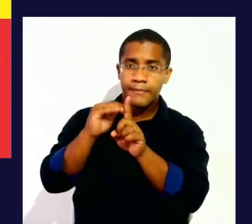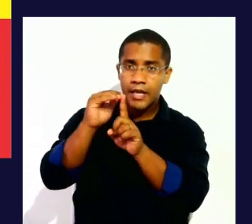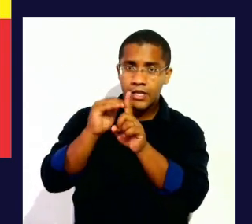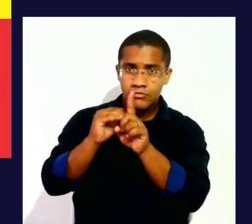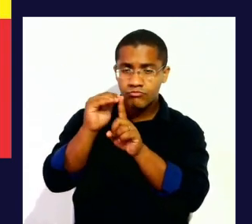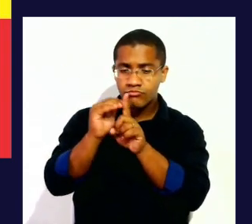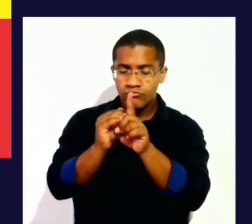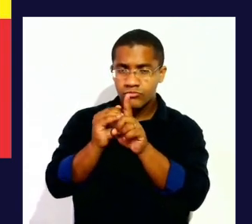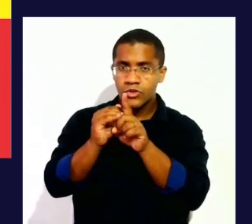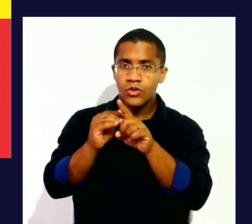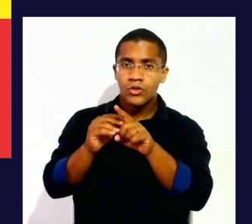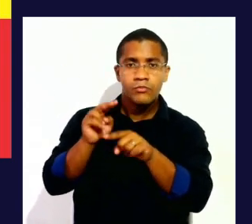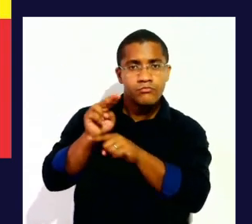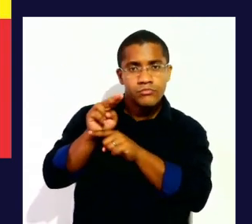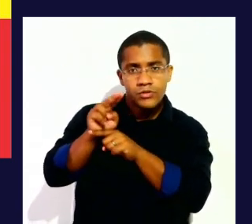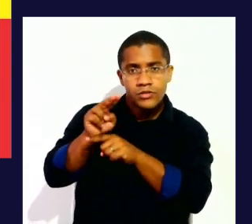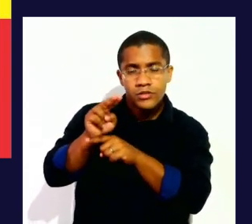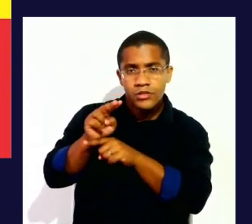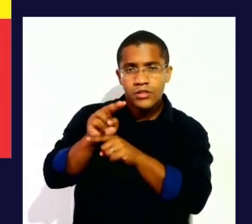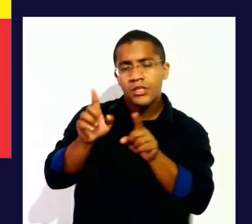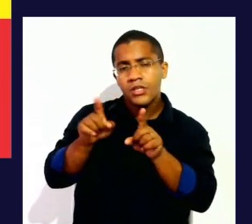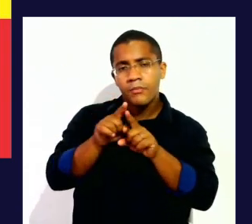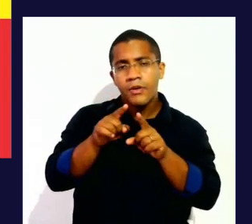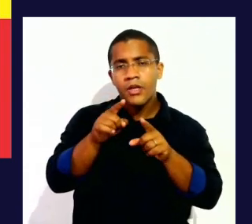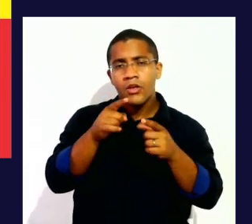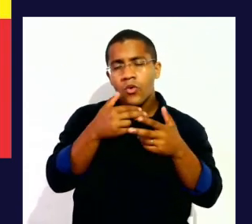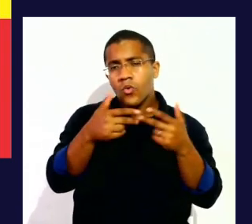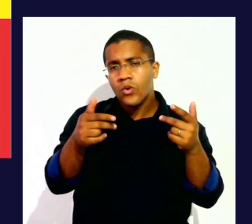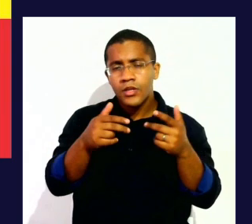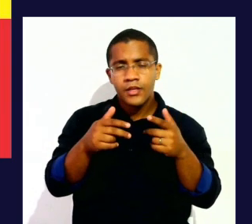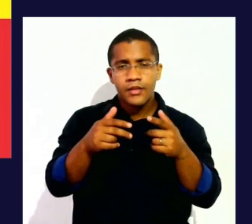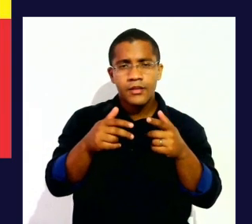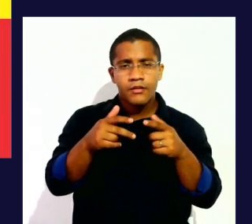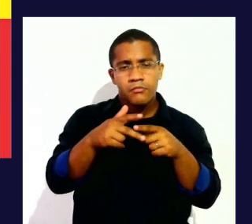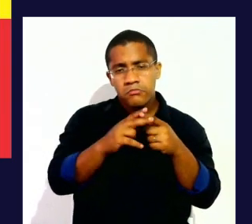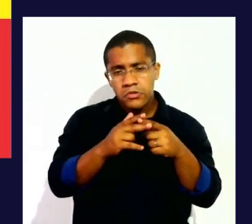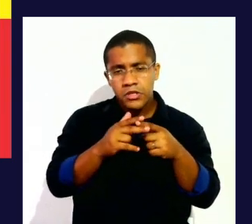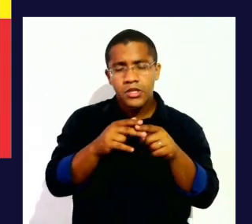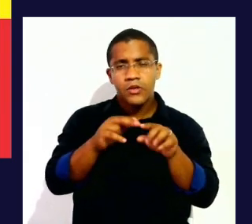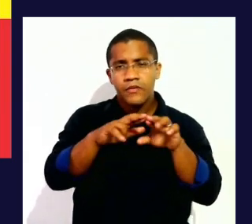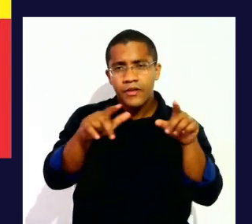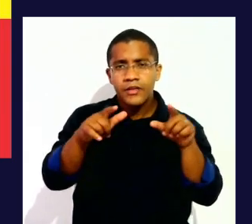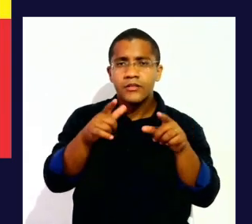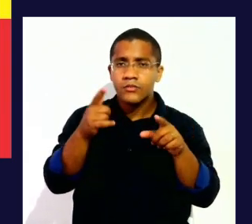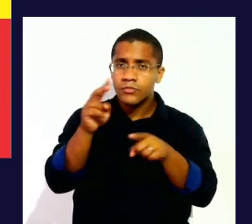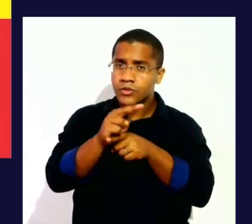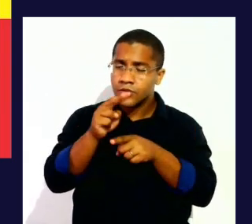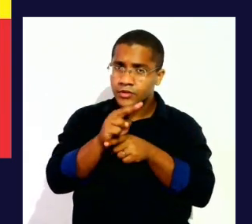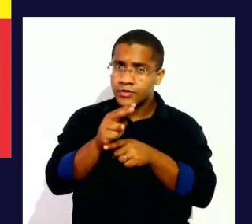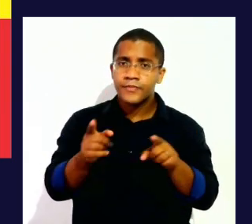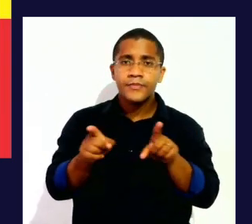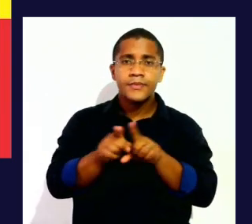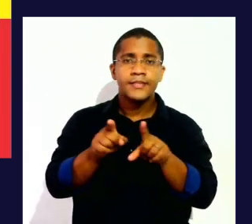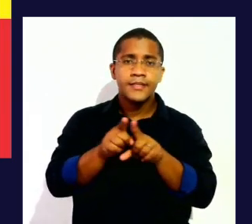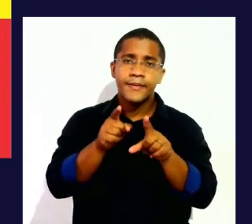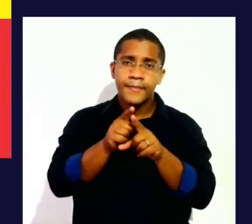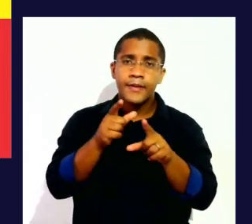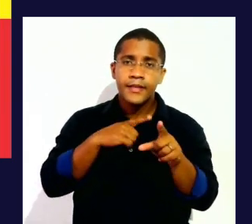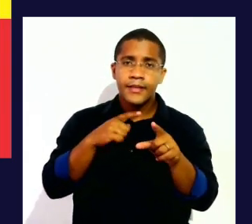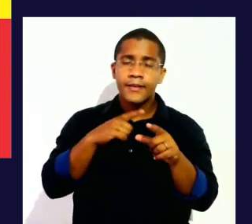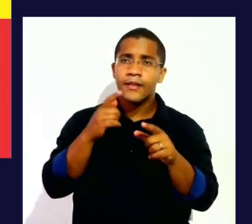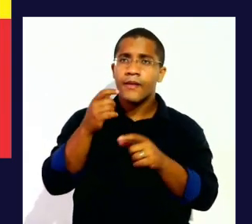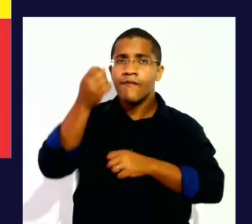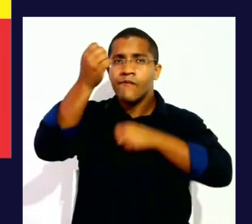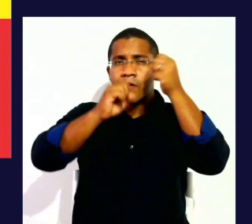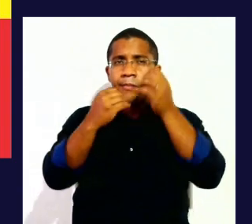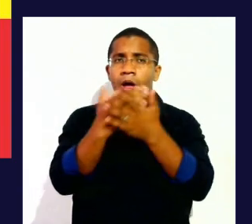superfície para o pessoal e proteção de alguns equipamentos. Vai controlar a temperatura aí de alguns processos